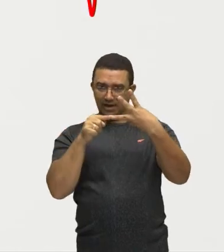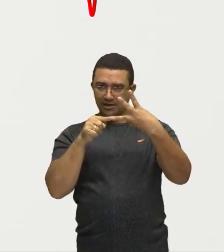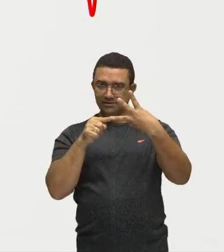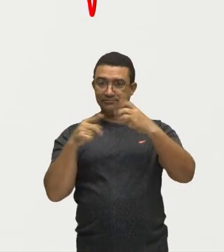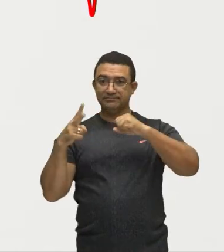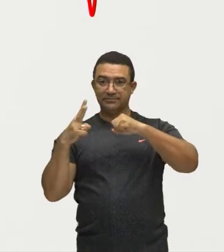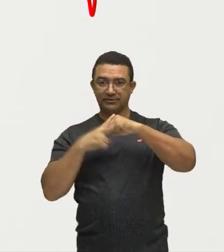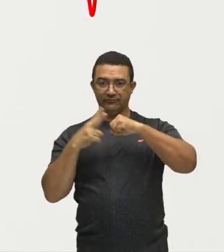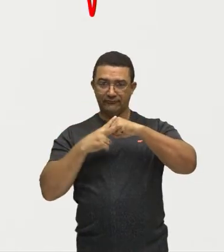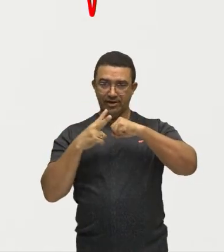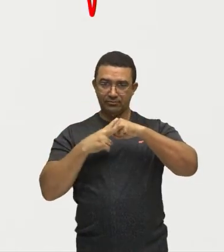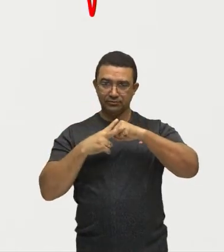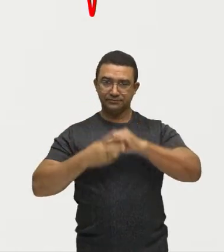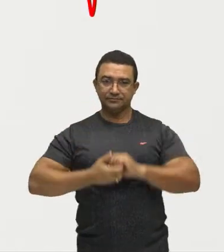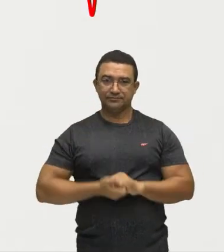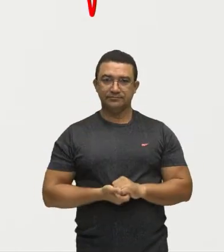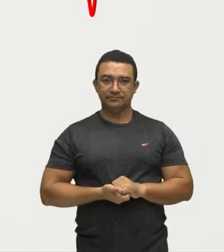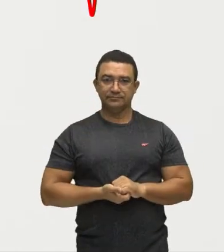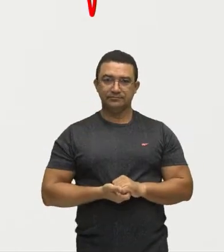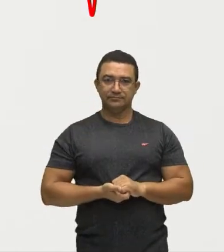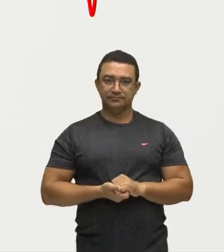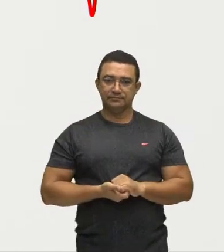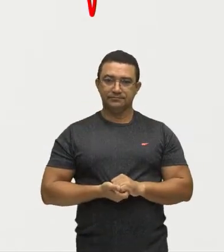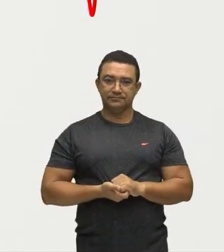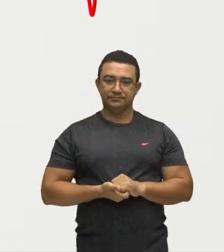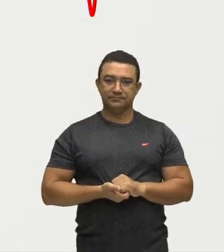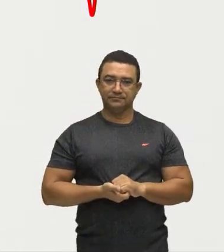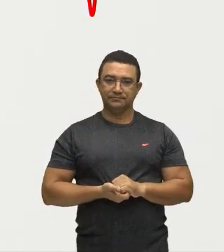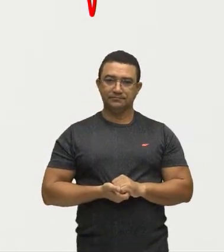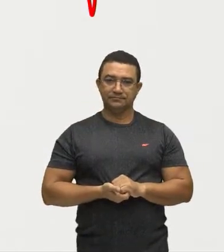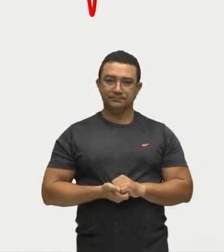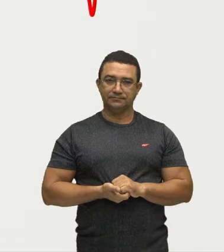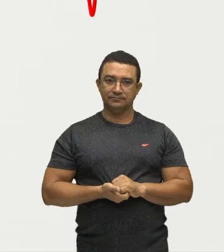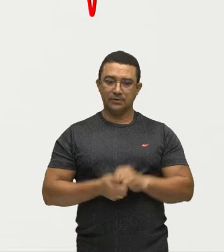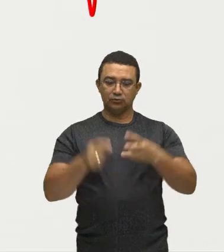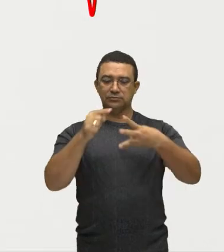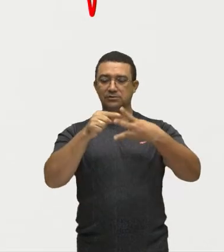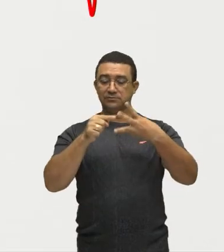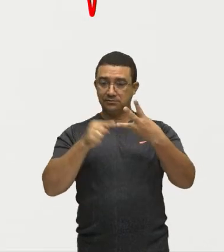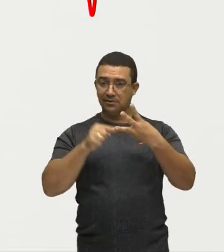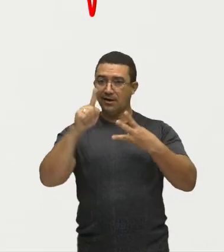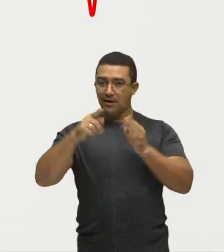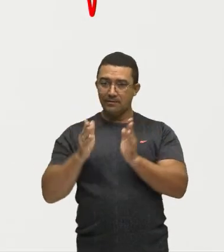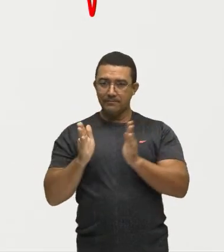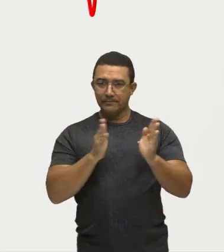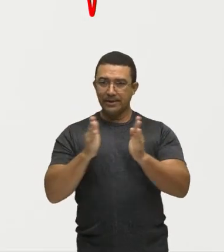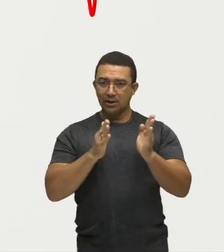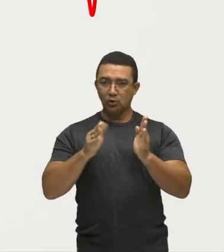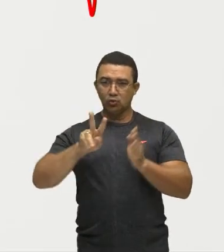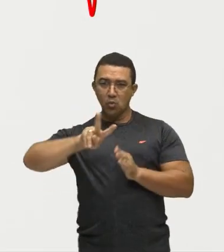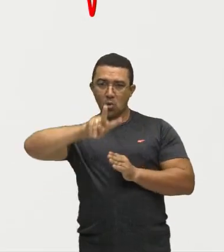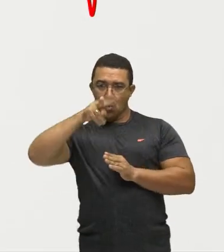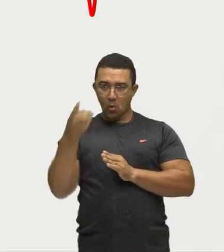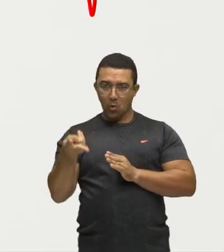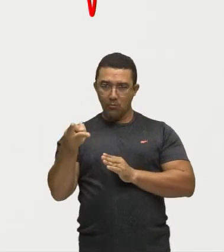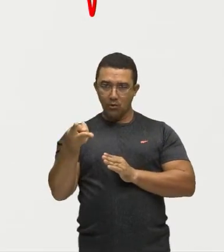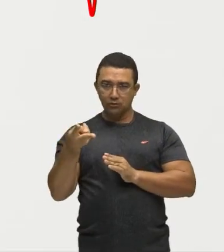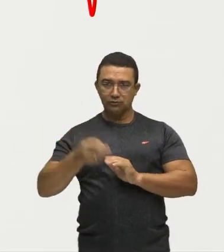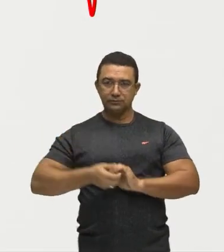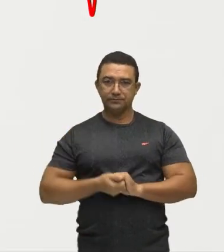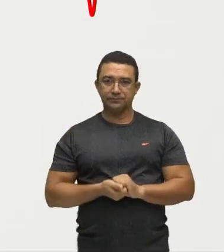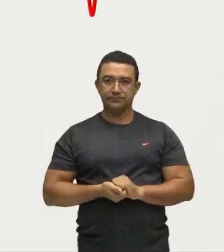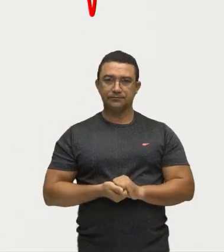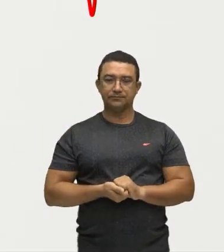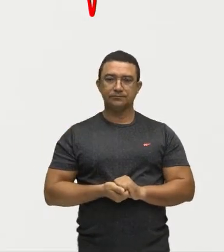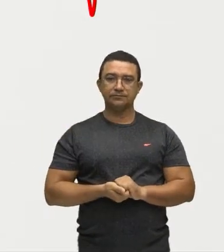Ó, e tomei banho. 3 verbos. Então temos aqui o quê? Período